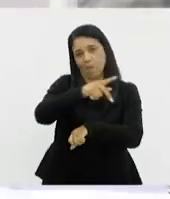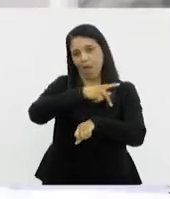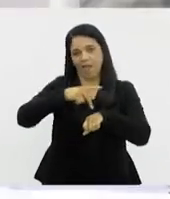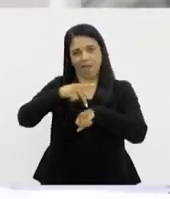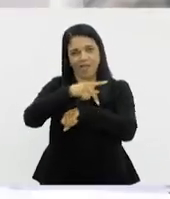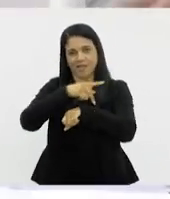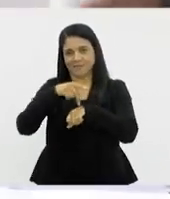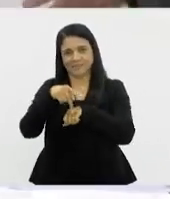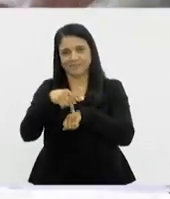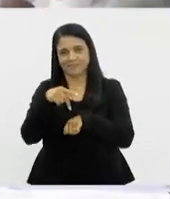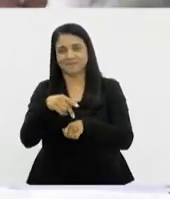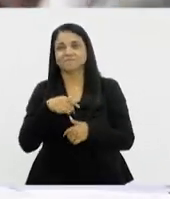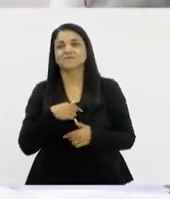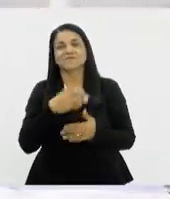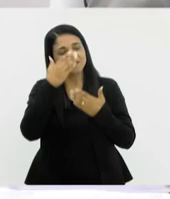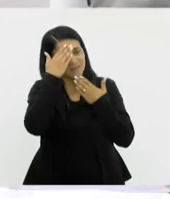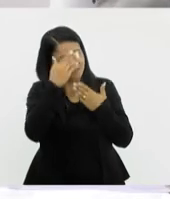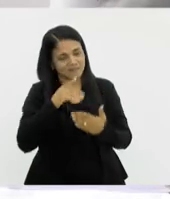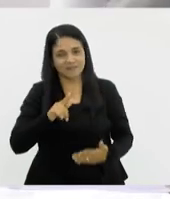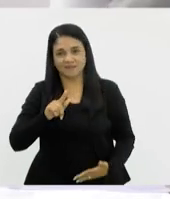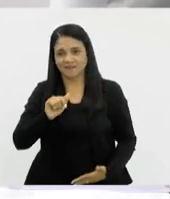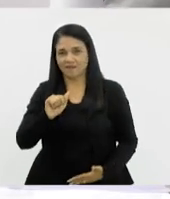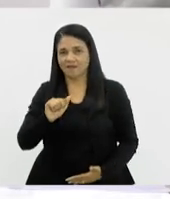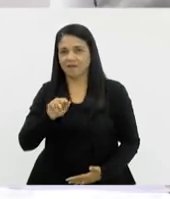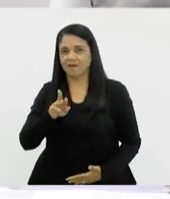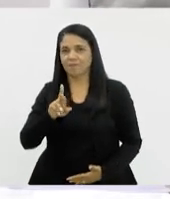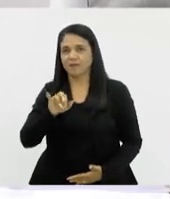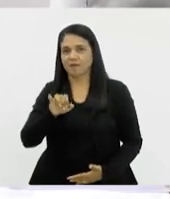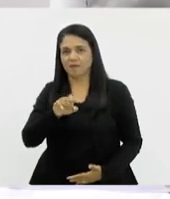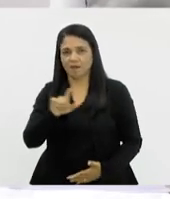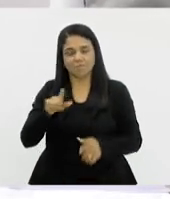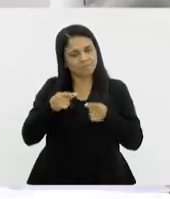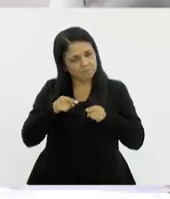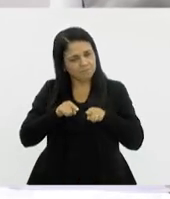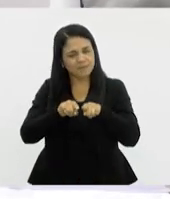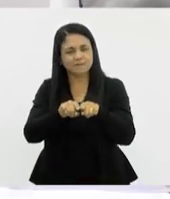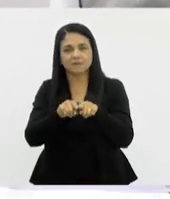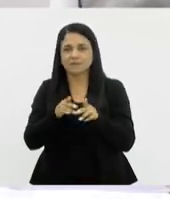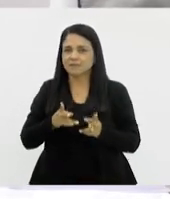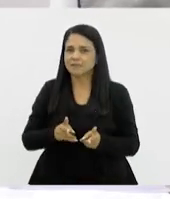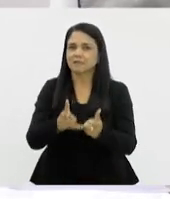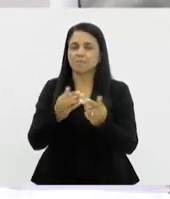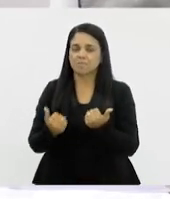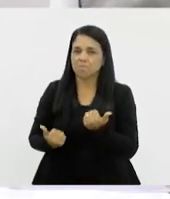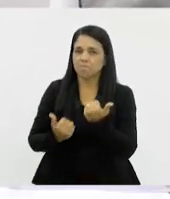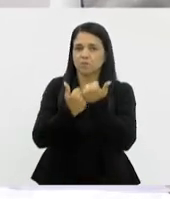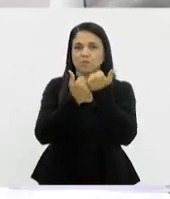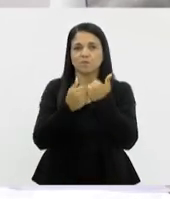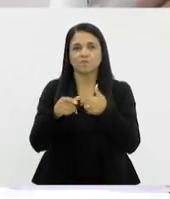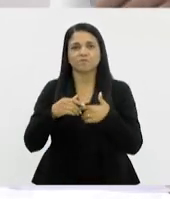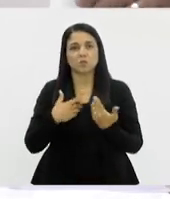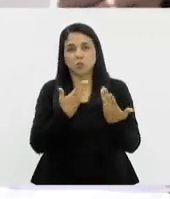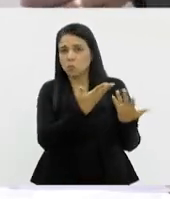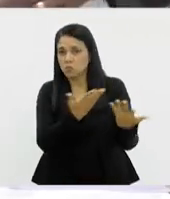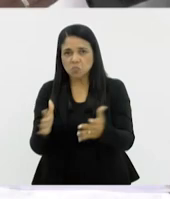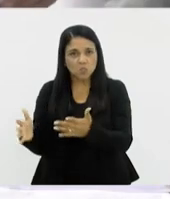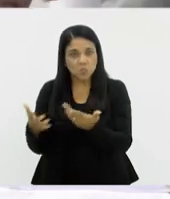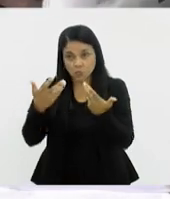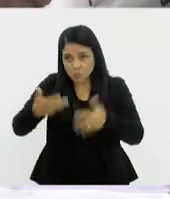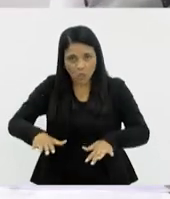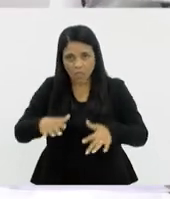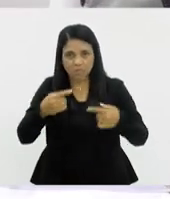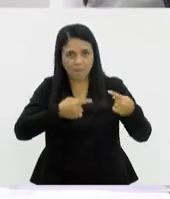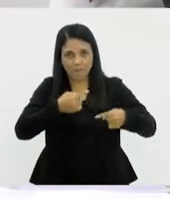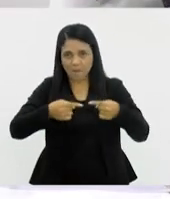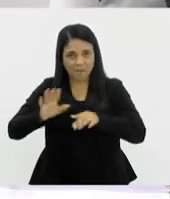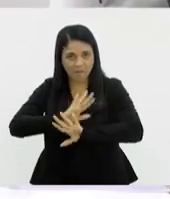E agradecer a Gabriela também pela gentileza e parceria conosco sempre. Bem, não havendo quem queira fazer uso da palavra, está encerrada a